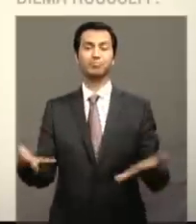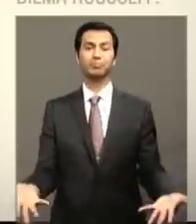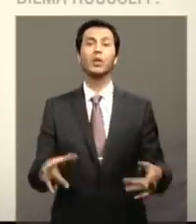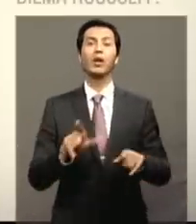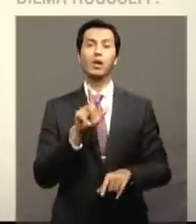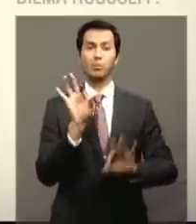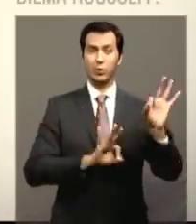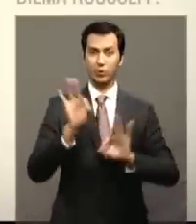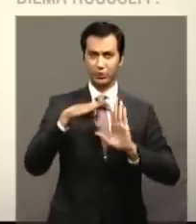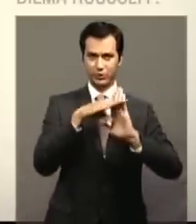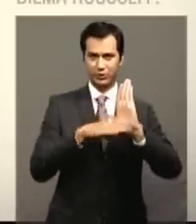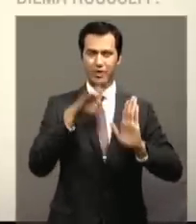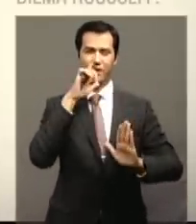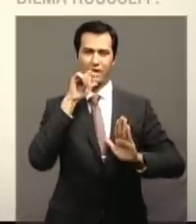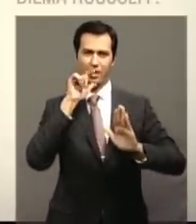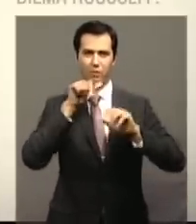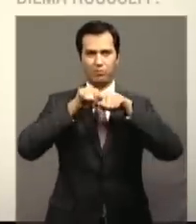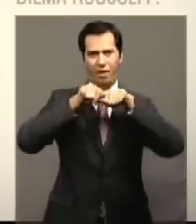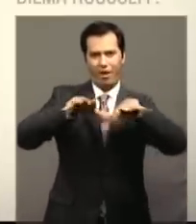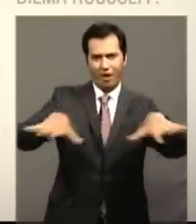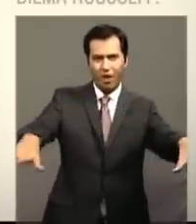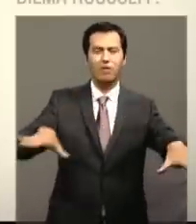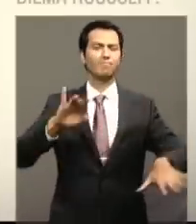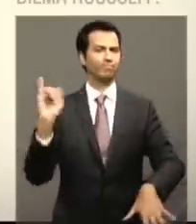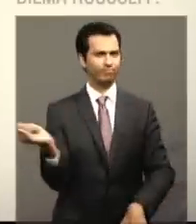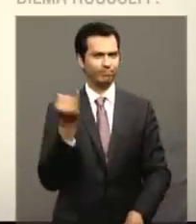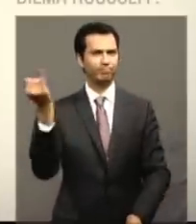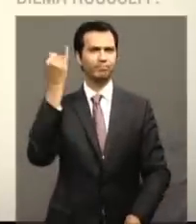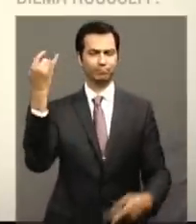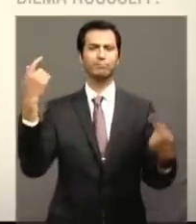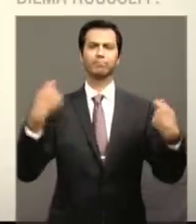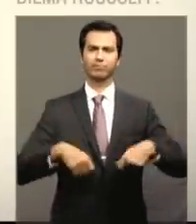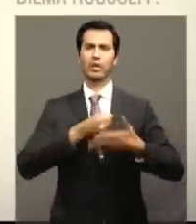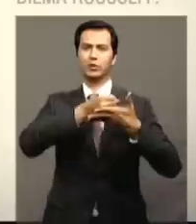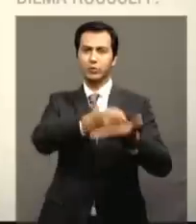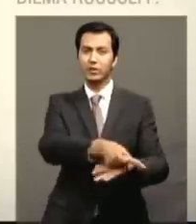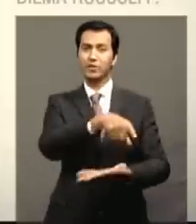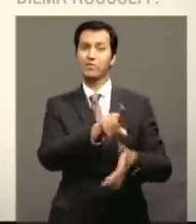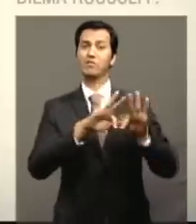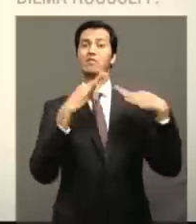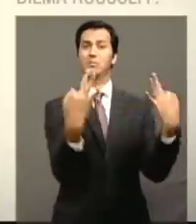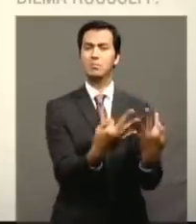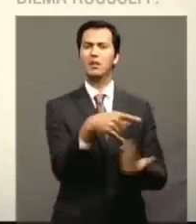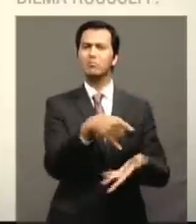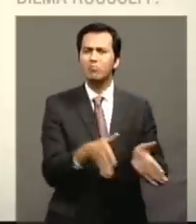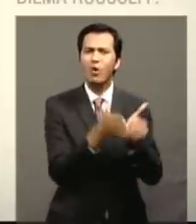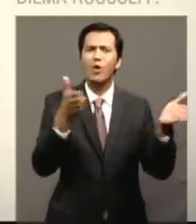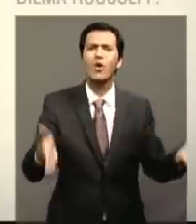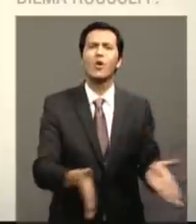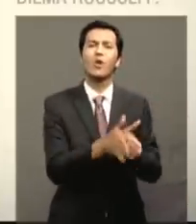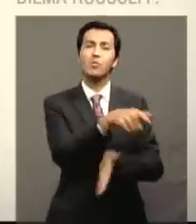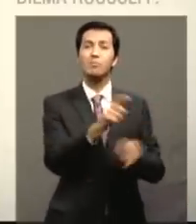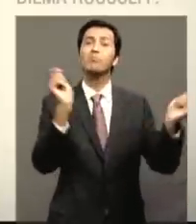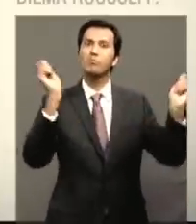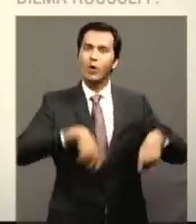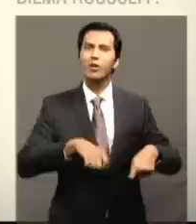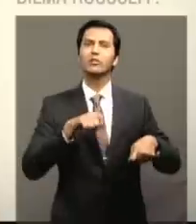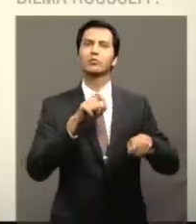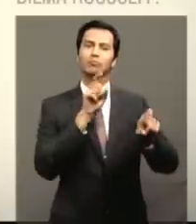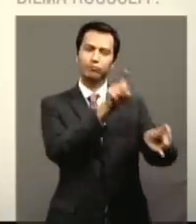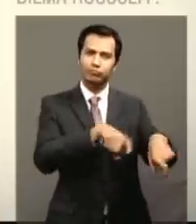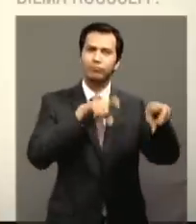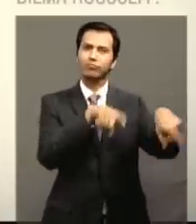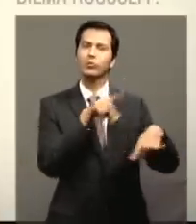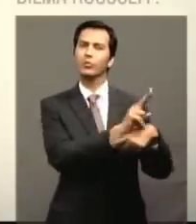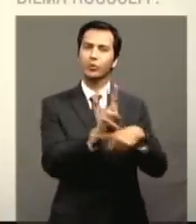Todos é uma ação fundamental para que essas famílias extremamente pobres possam produzir mais e